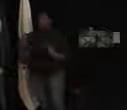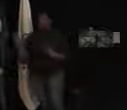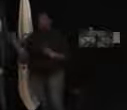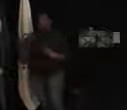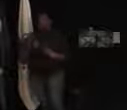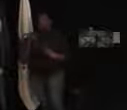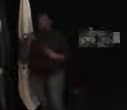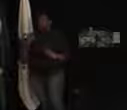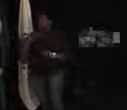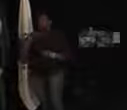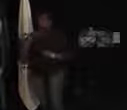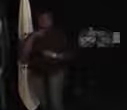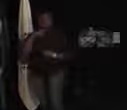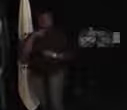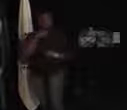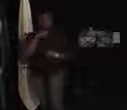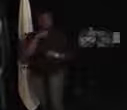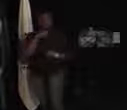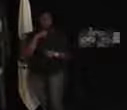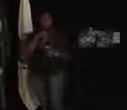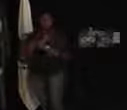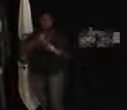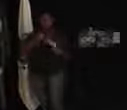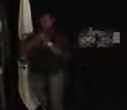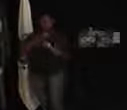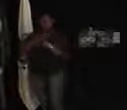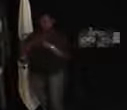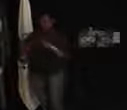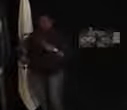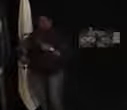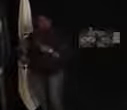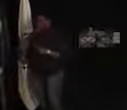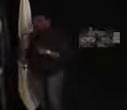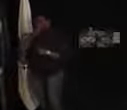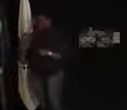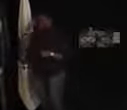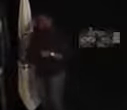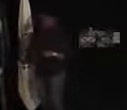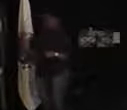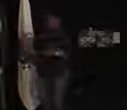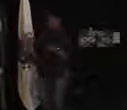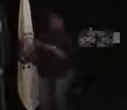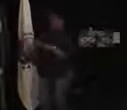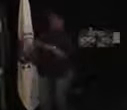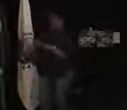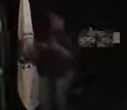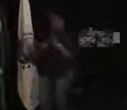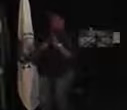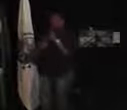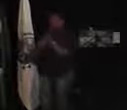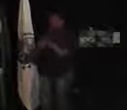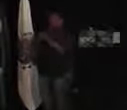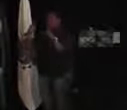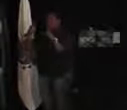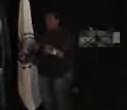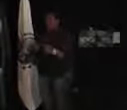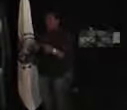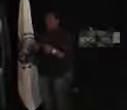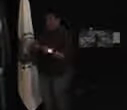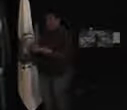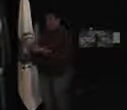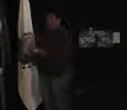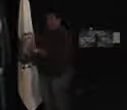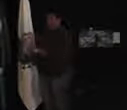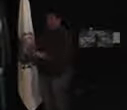nós temos, seres humanos, né, a sociedade, temos uma dificuldade muito grande de pensar, de se colocar no lugar do outro. Então nós temos